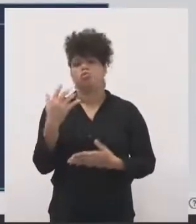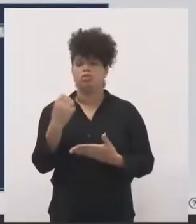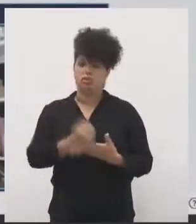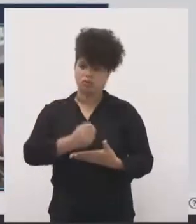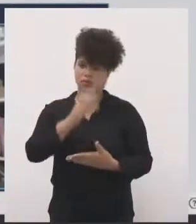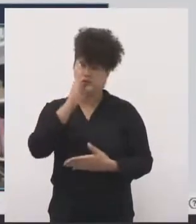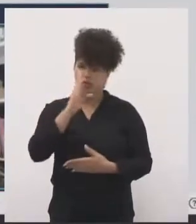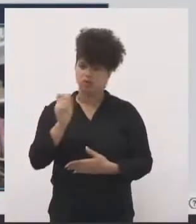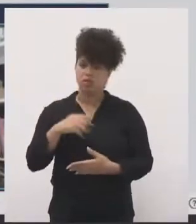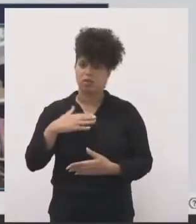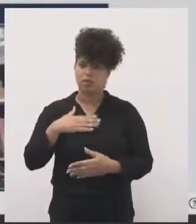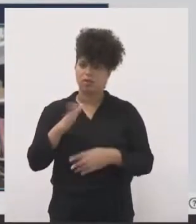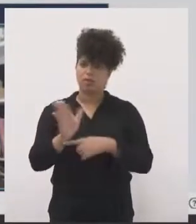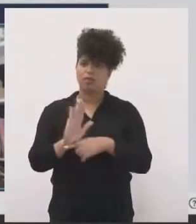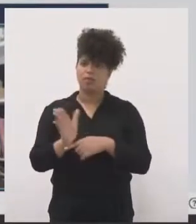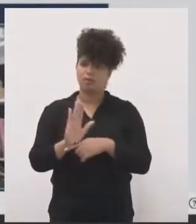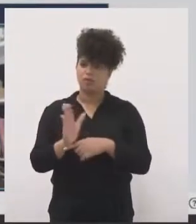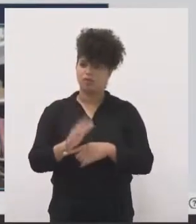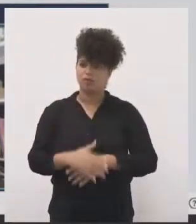esse vídeo